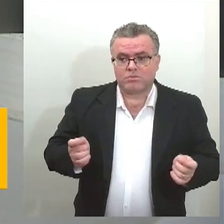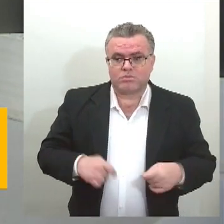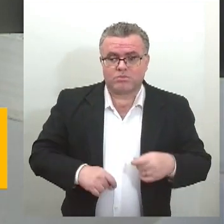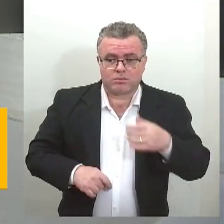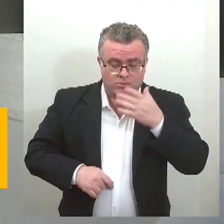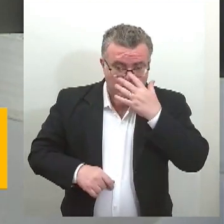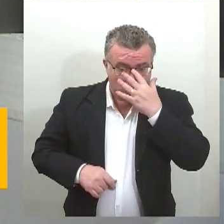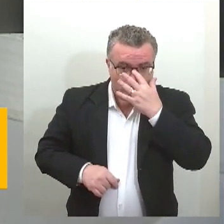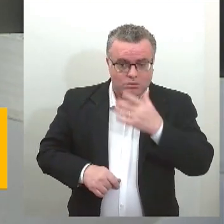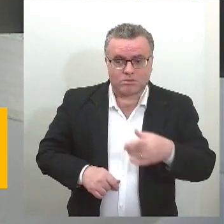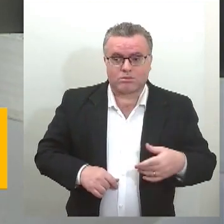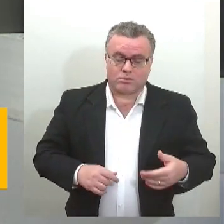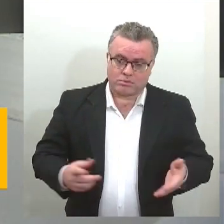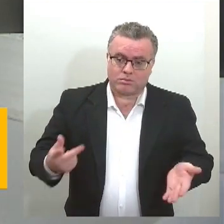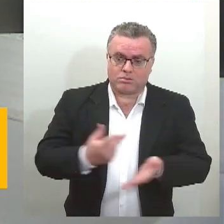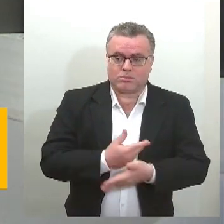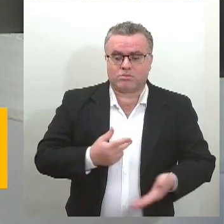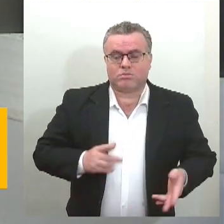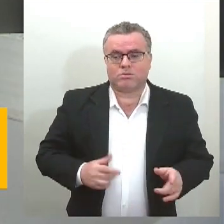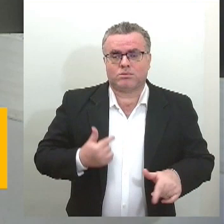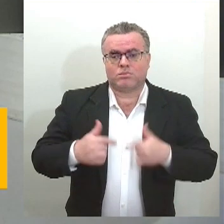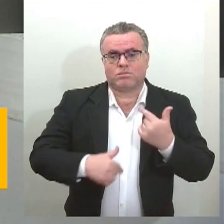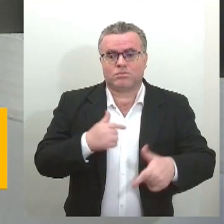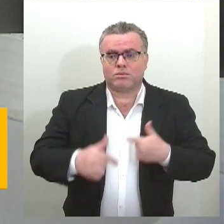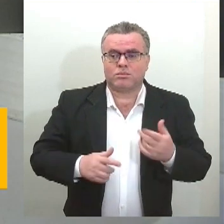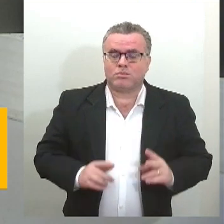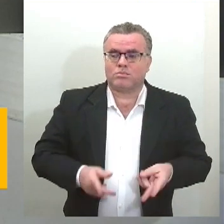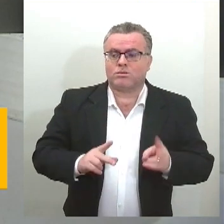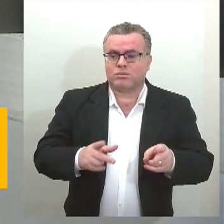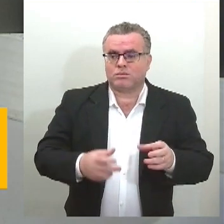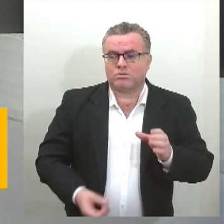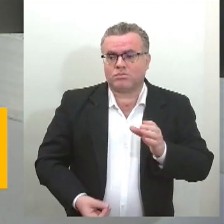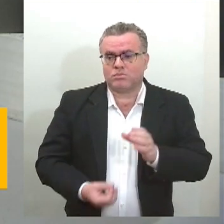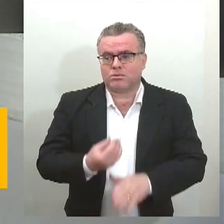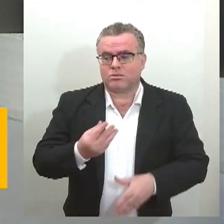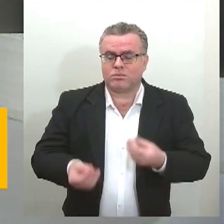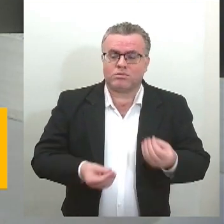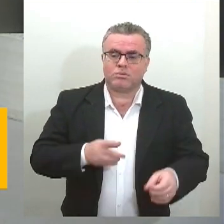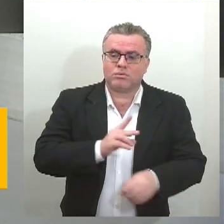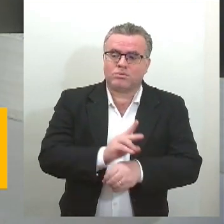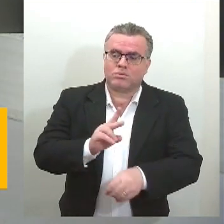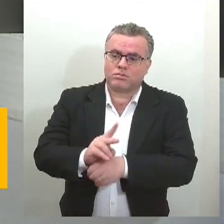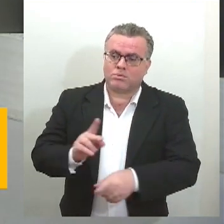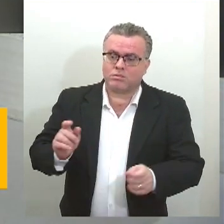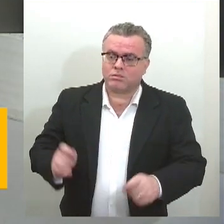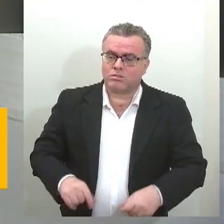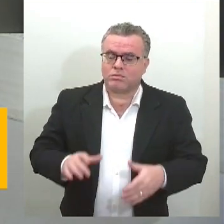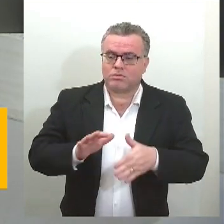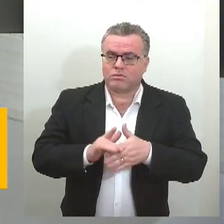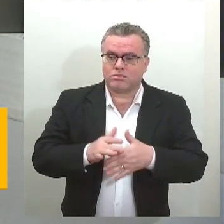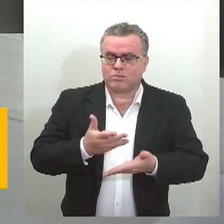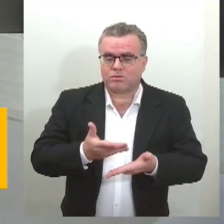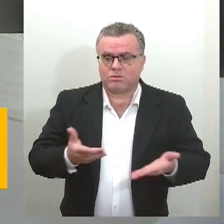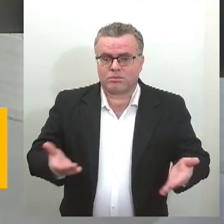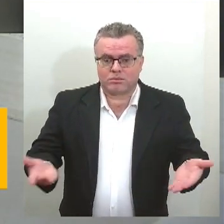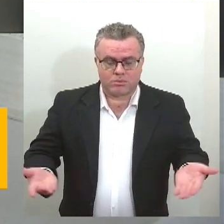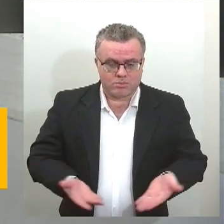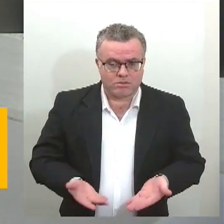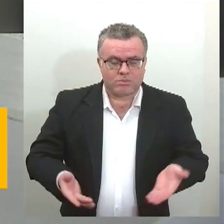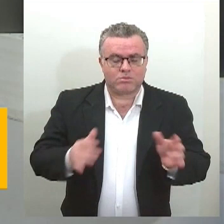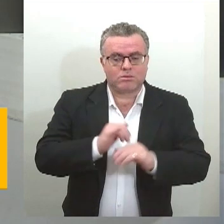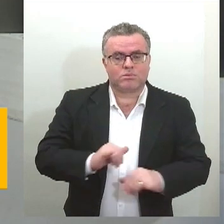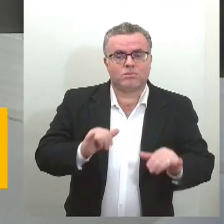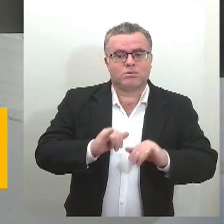que atua na divulgação de informações e no suporte a pessoas com essa doença. E nós vamos saber mais sobre o assunto com uma